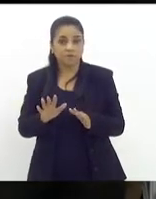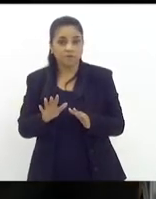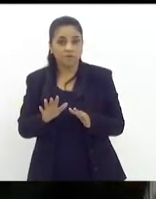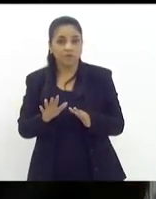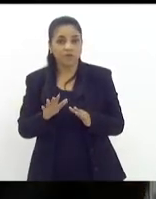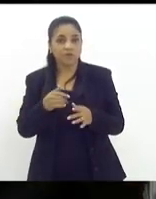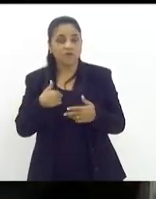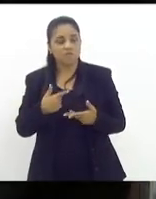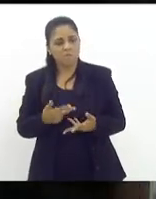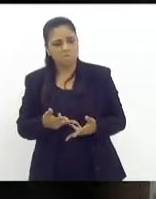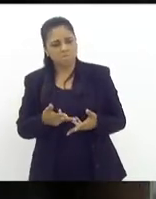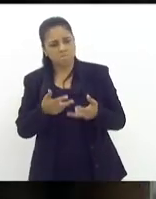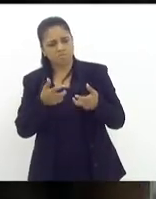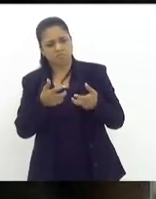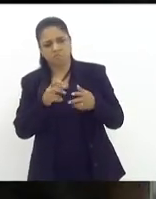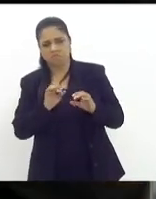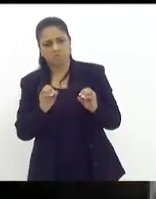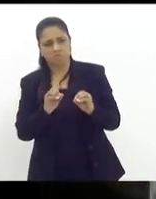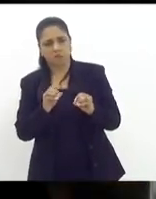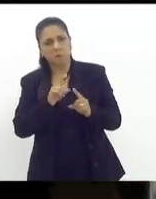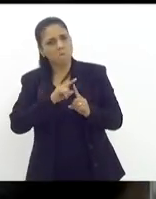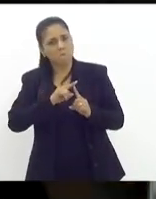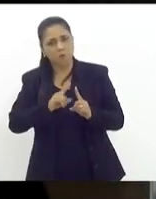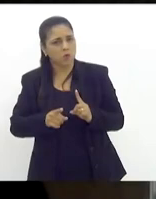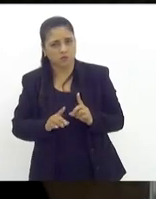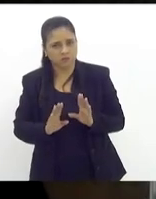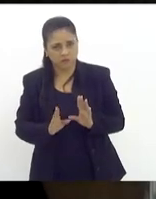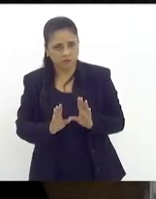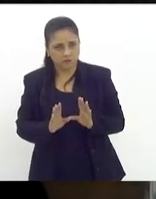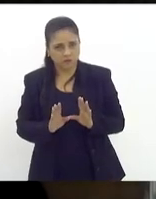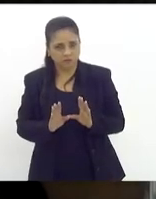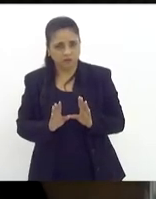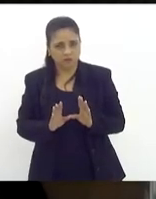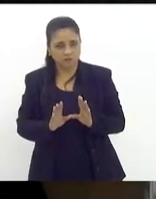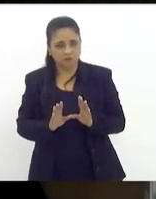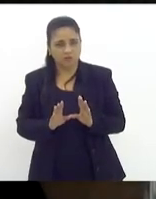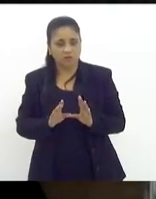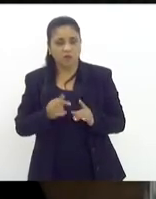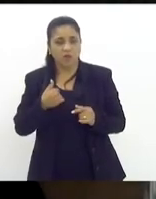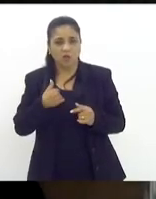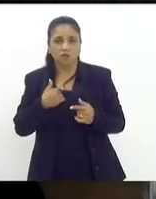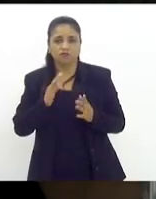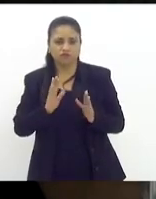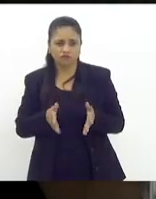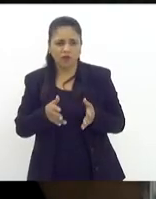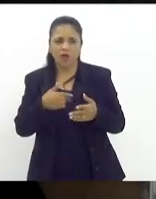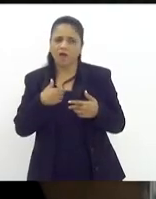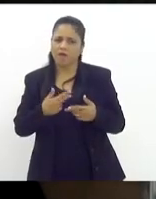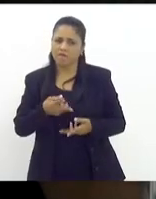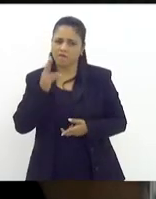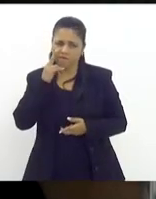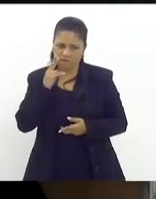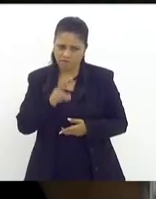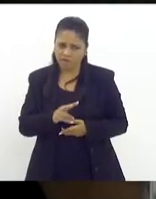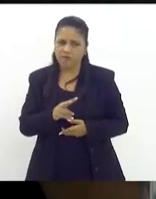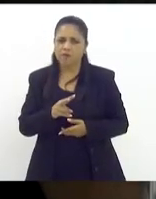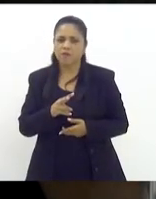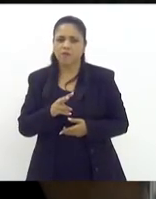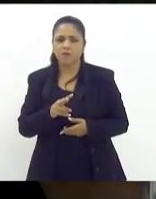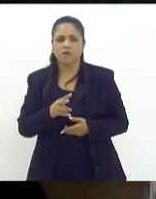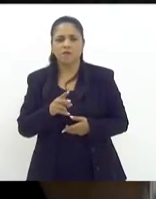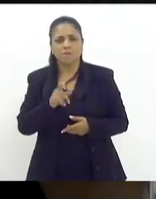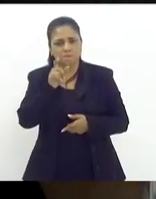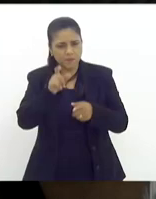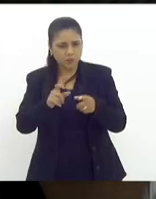Eu não vejo proibição, né? Porque eu estou cansado de ver gente... Levar sua bala, seu... Não,